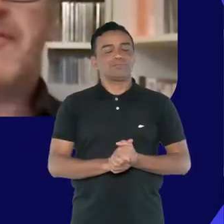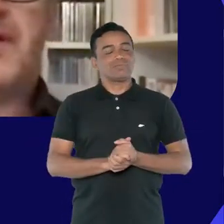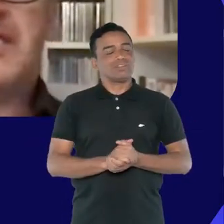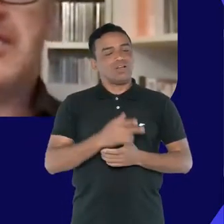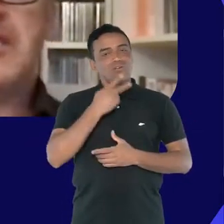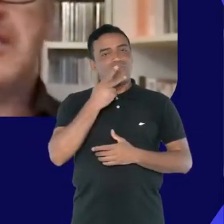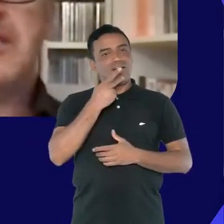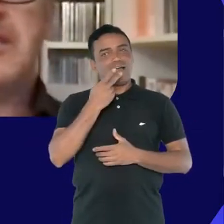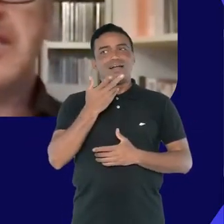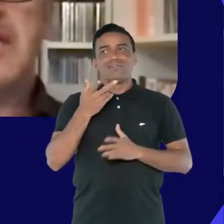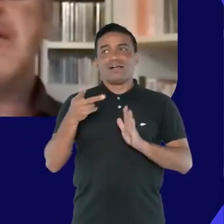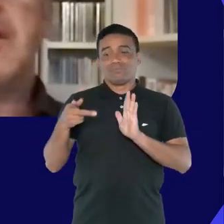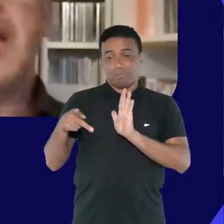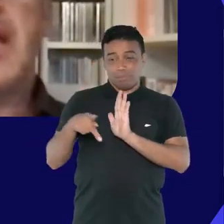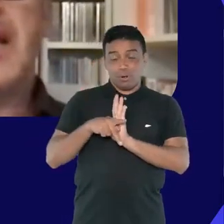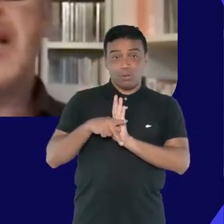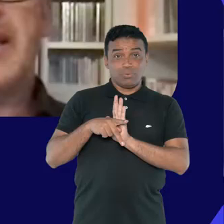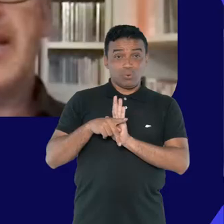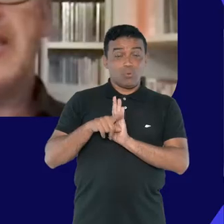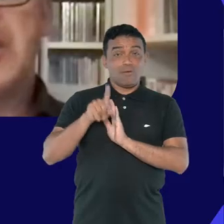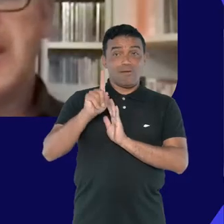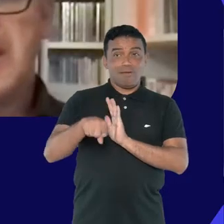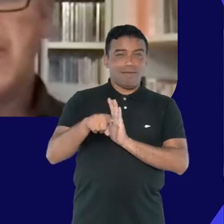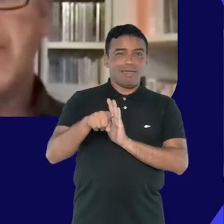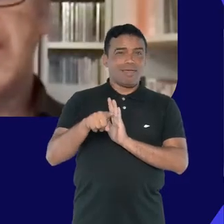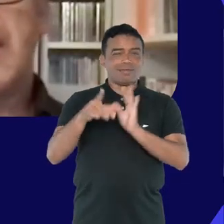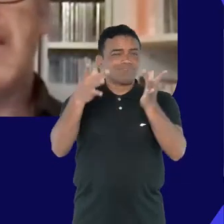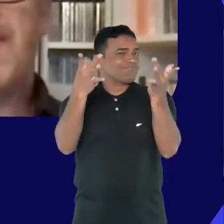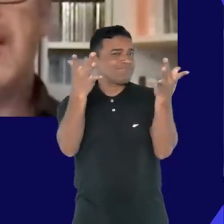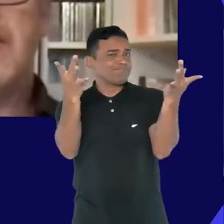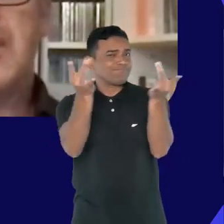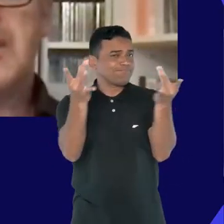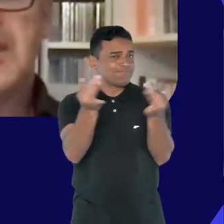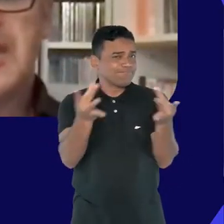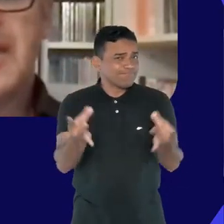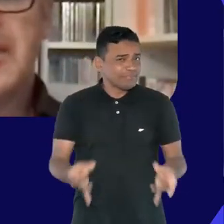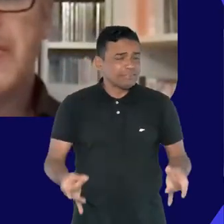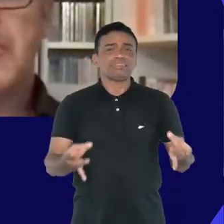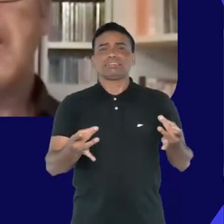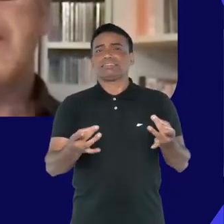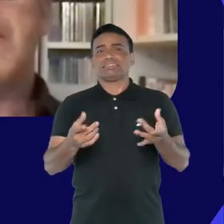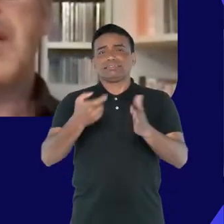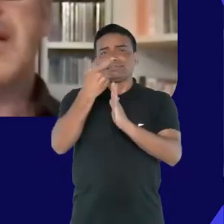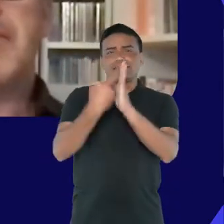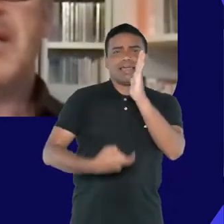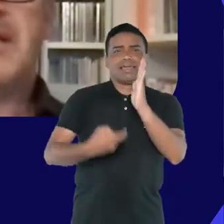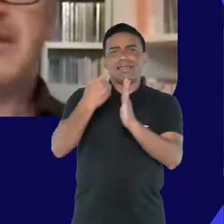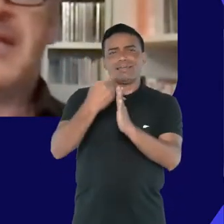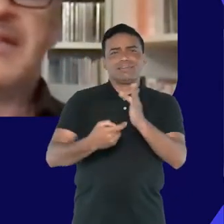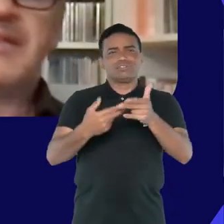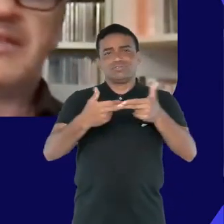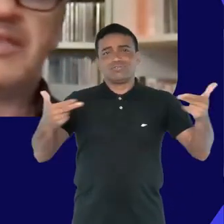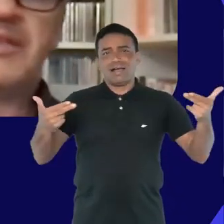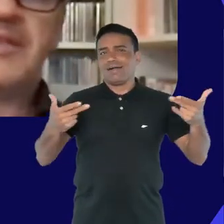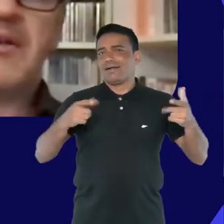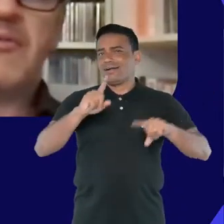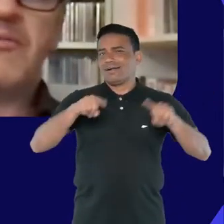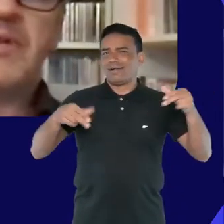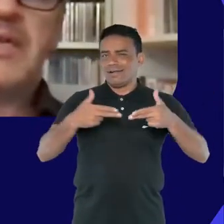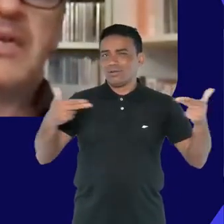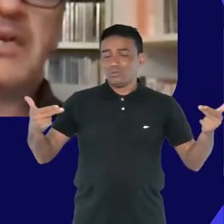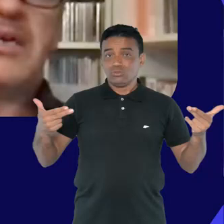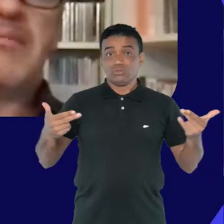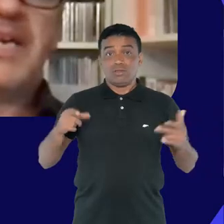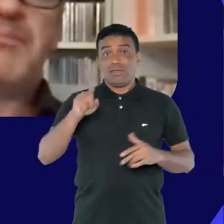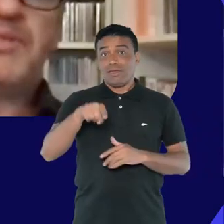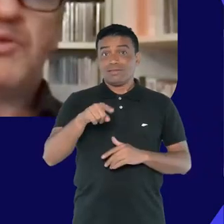dizia, através daquilo que é descrito em vários destes textos, nomeadamente esses que